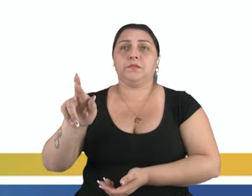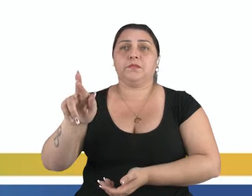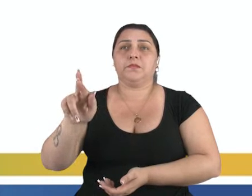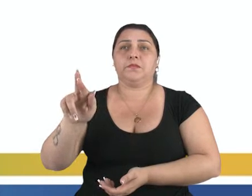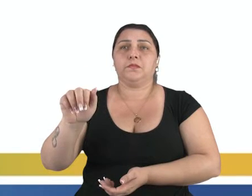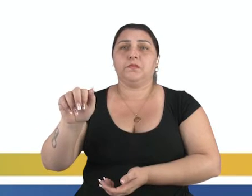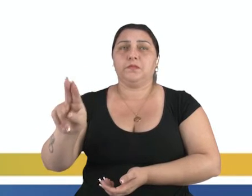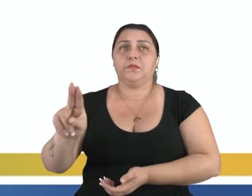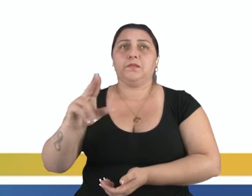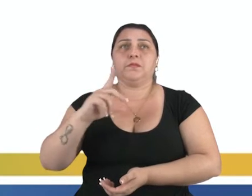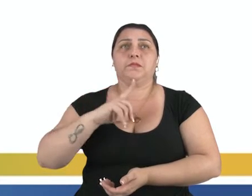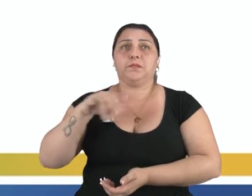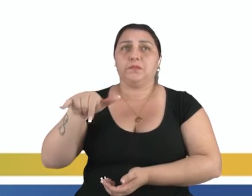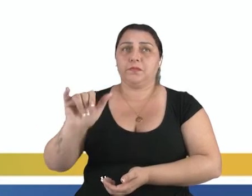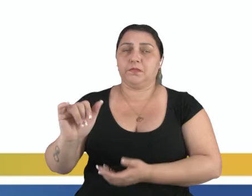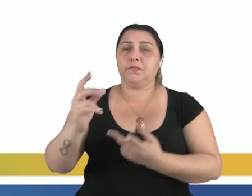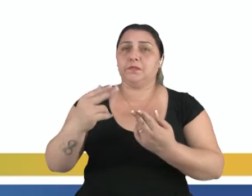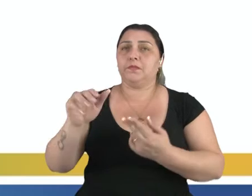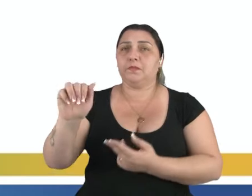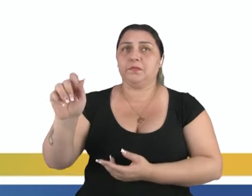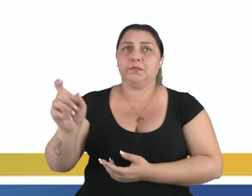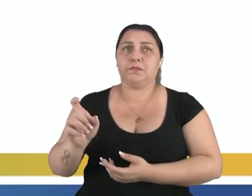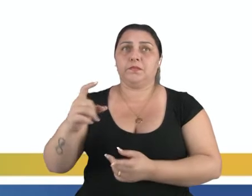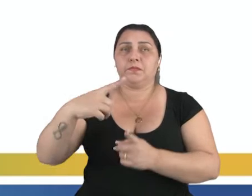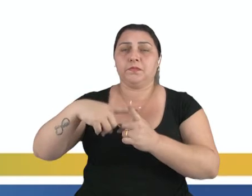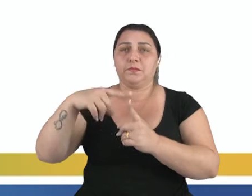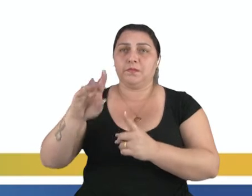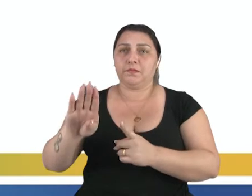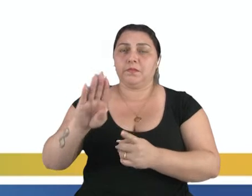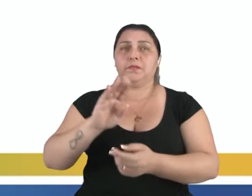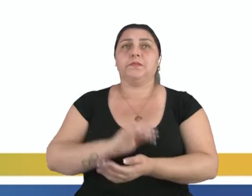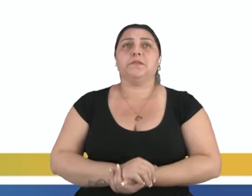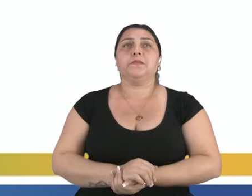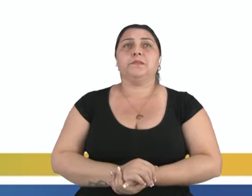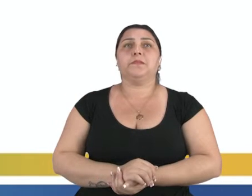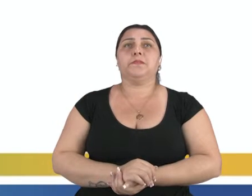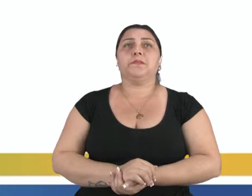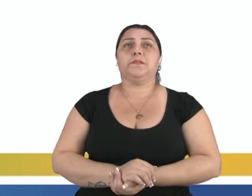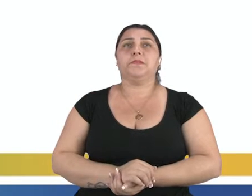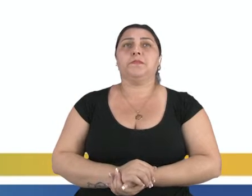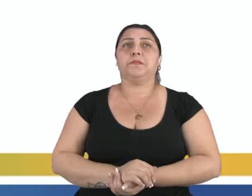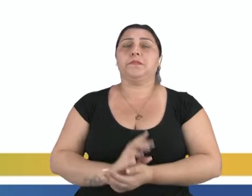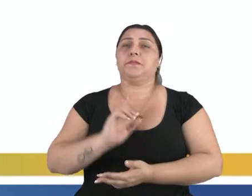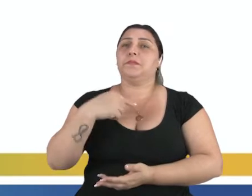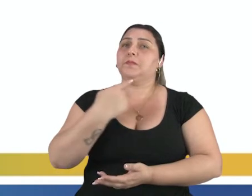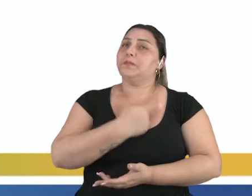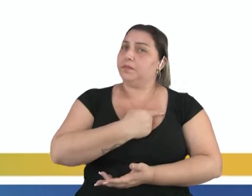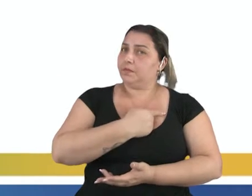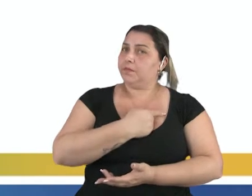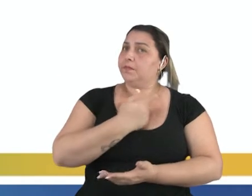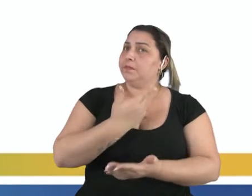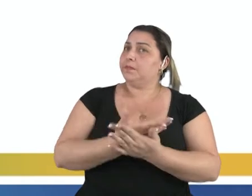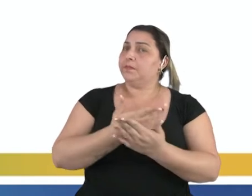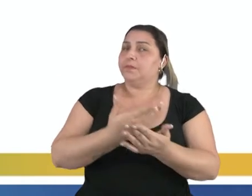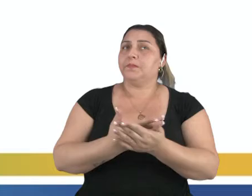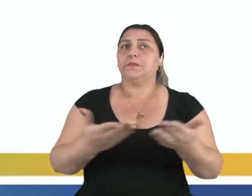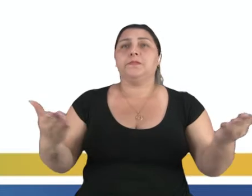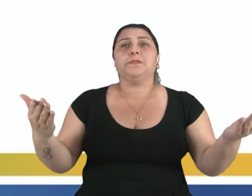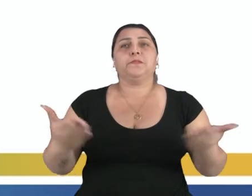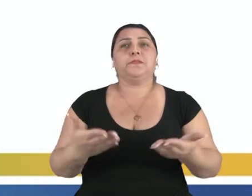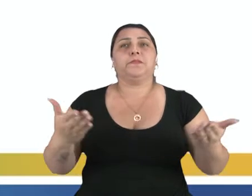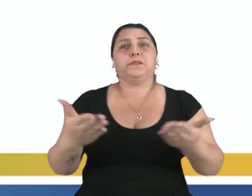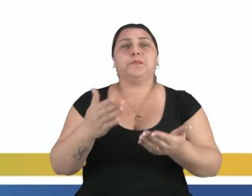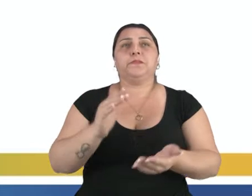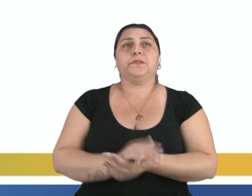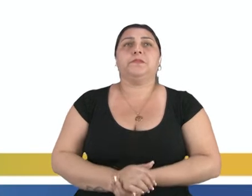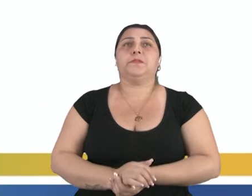ax mais b, e aí o nosso estudo de hoje, ele vai estar em cima do